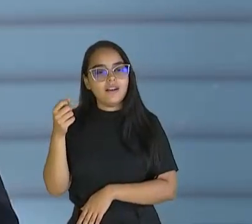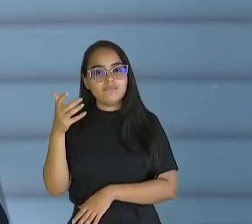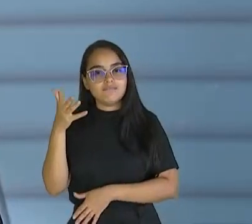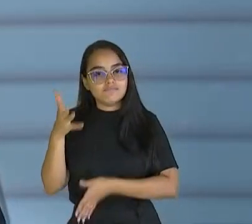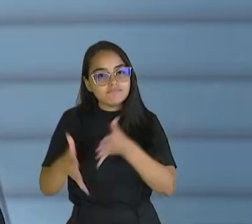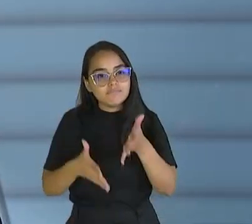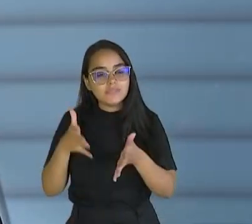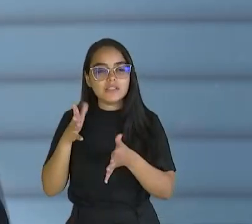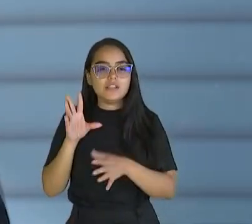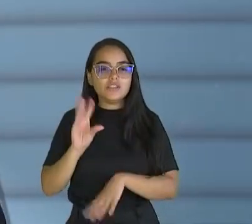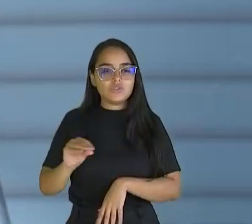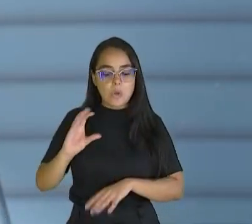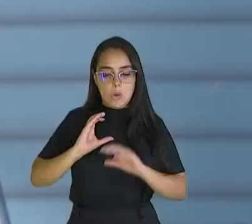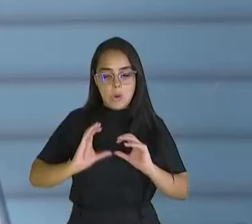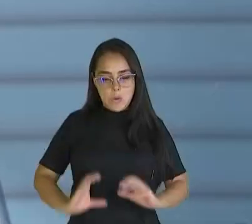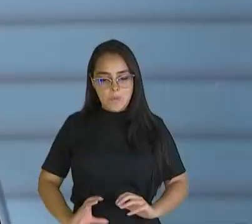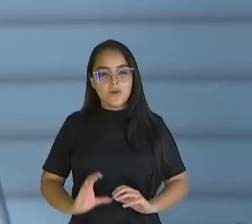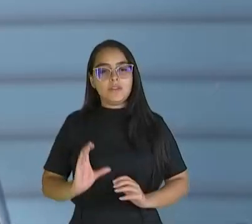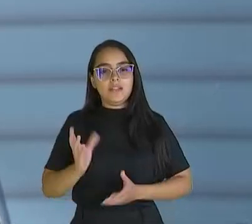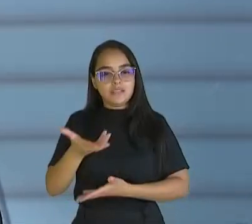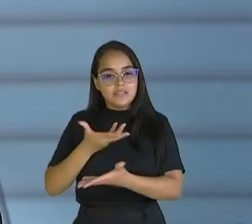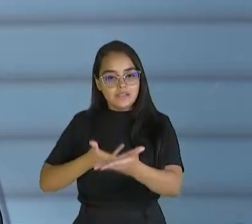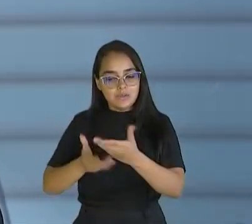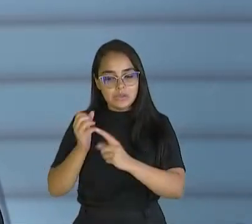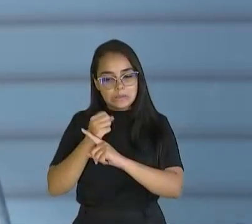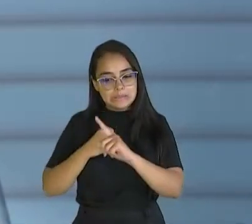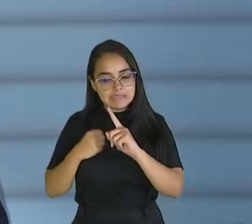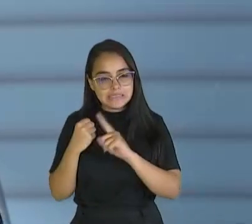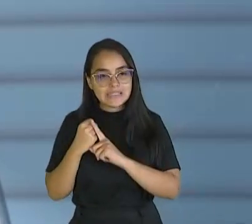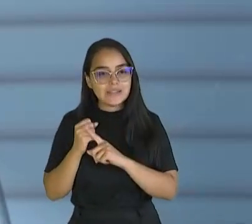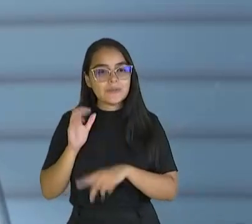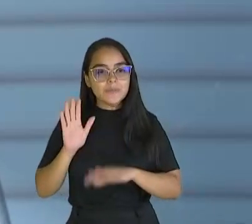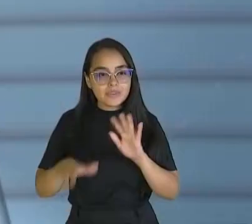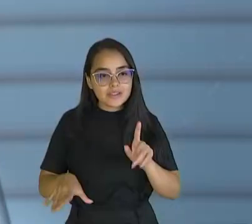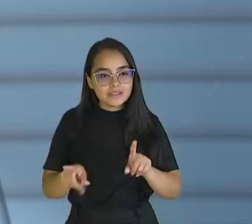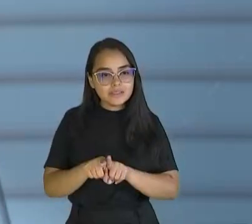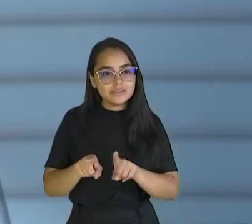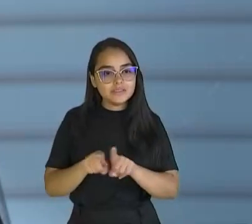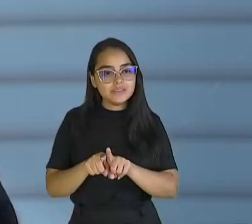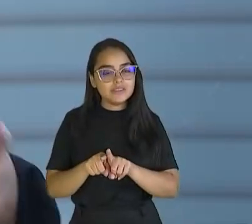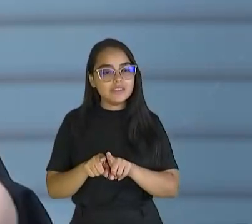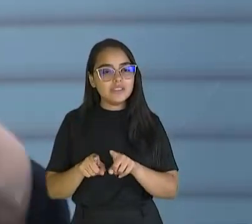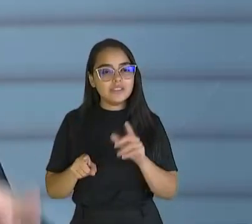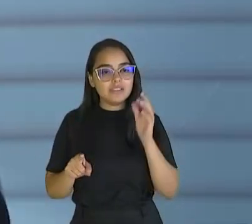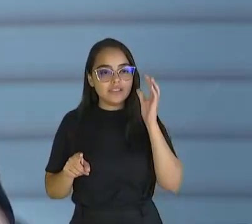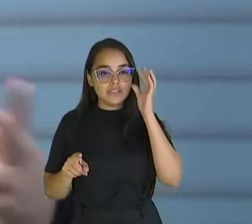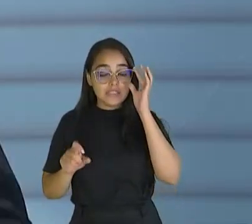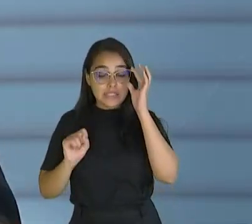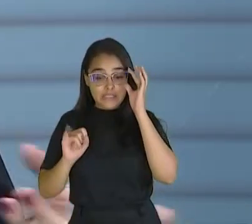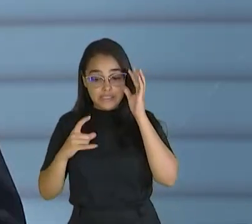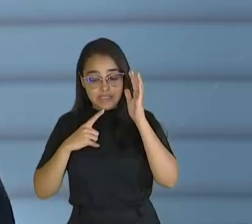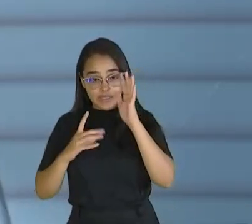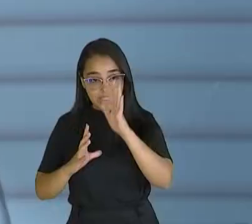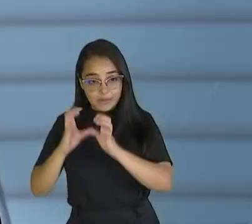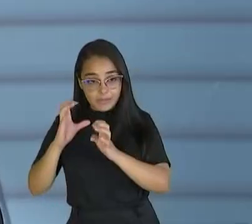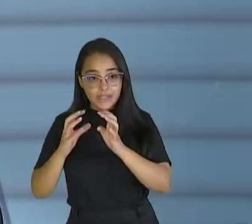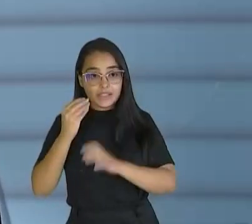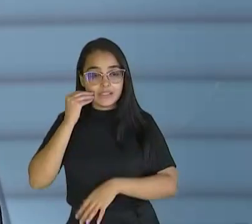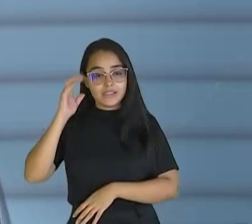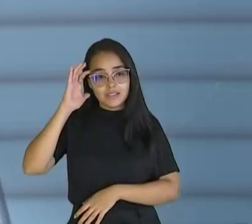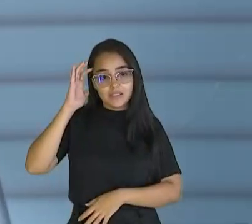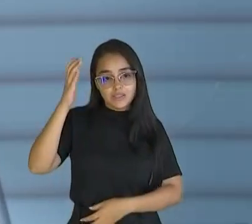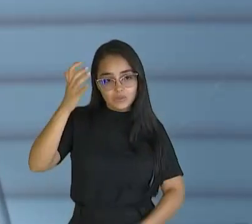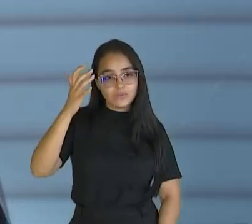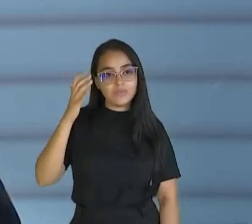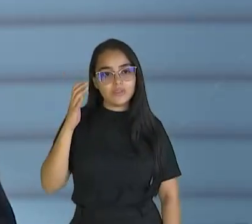me comportar nessas relações sociais. Isso. E, às vezes, ter que... algum conflito, ter que ir lá e resolver. Então, não